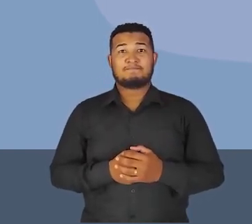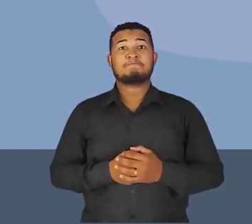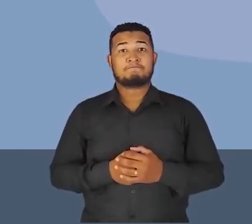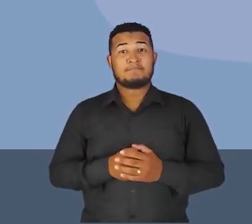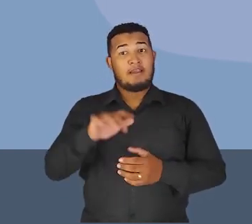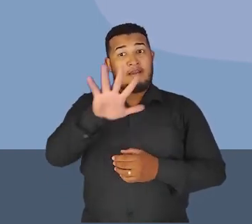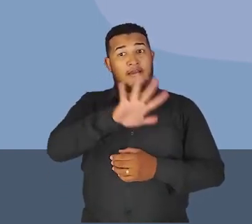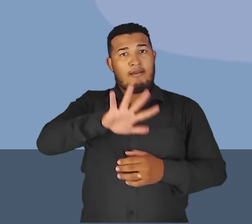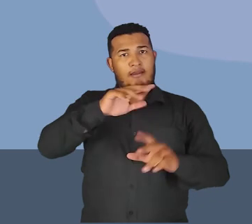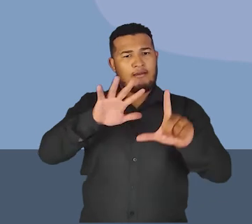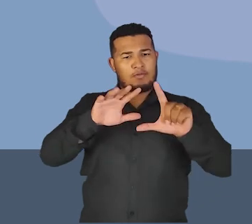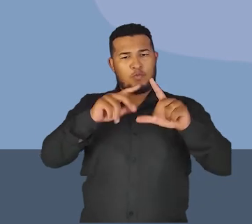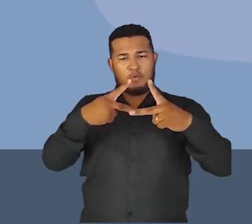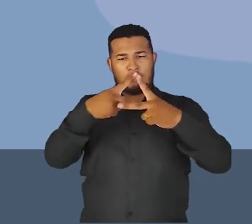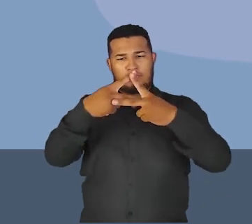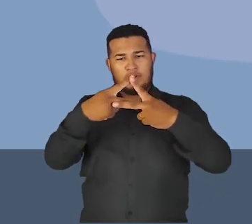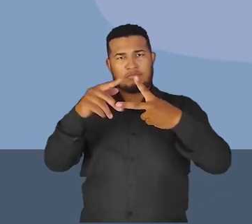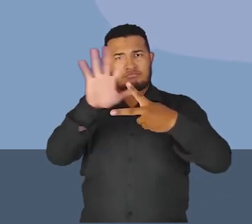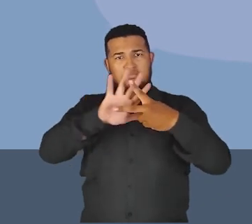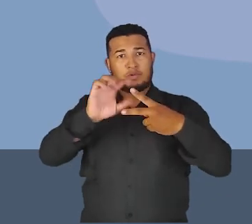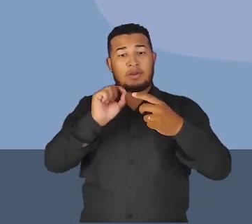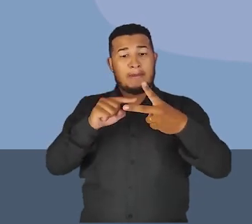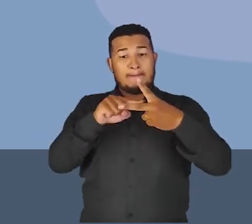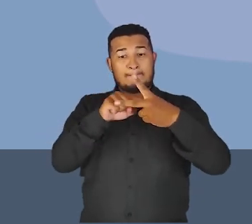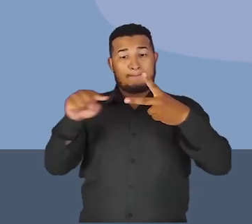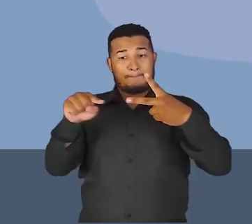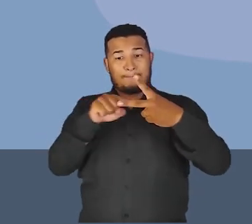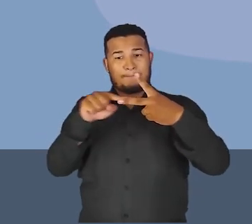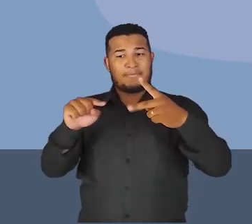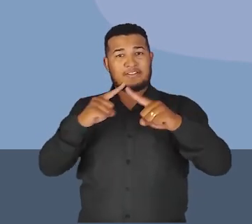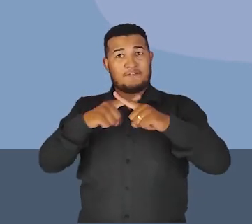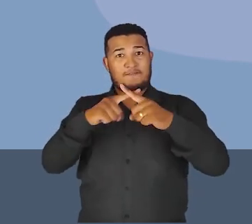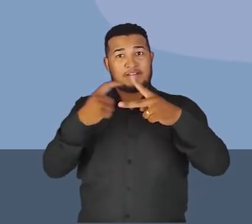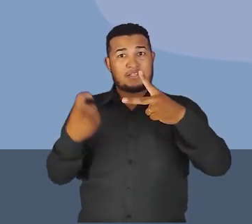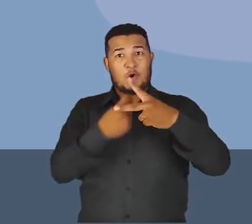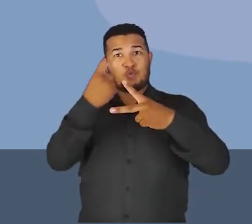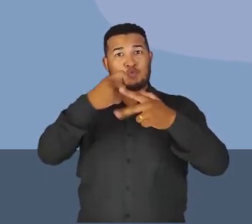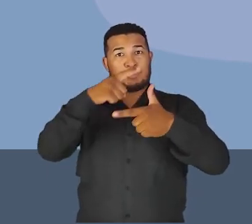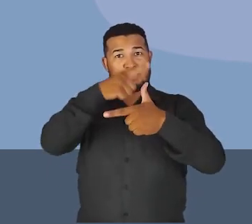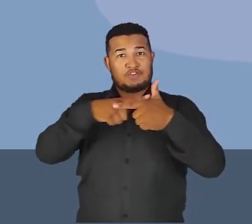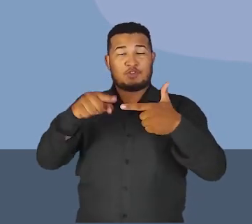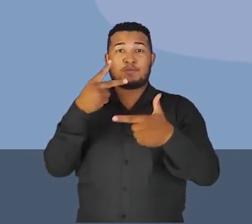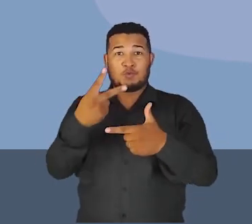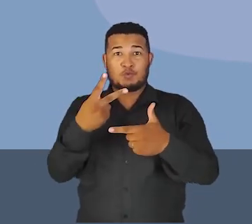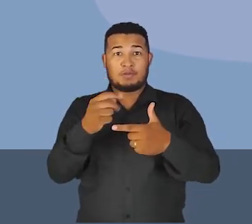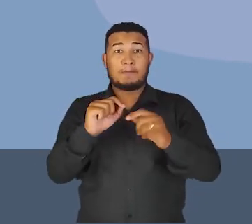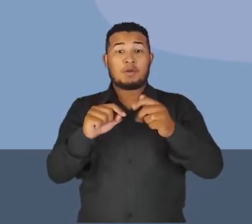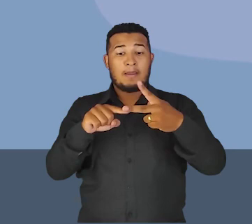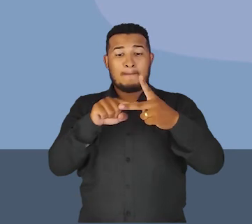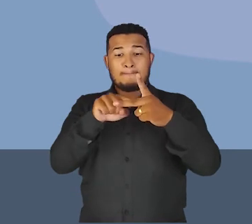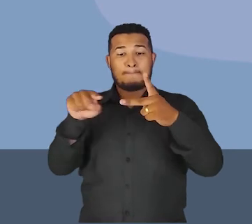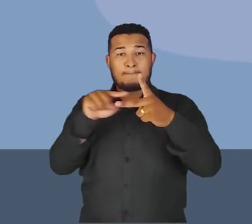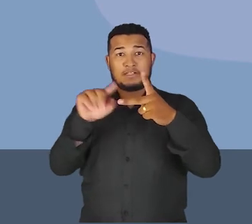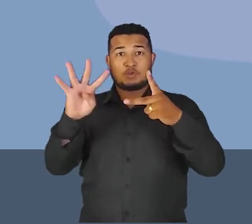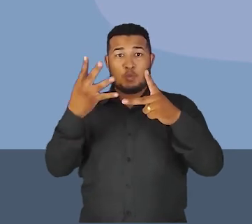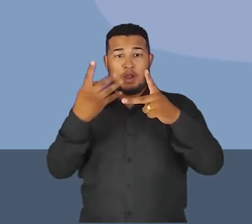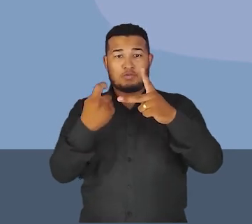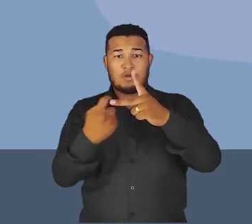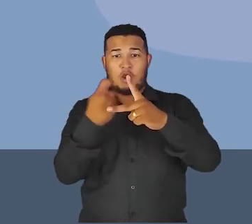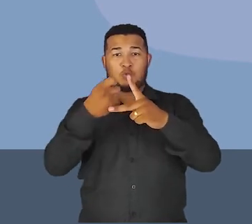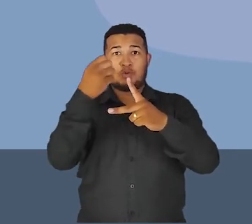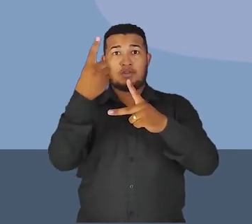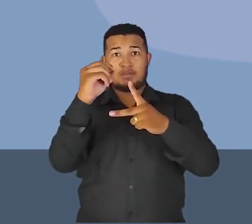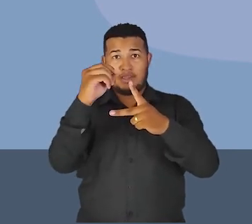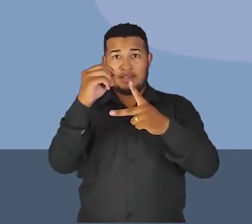A área desse triângulo vai ser a base vezes a altura dividido por 2. Observe que neste nosso caso, a base é 4, a altura é 10,